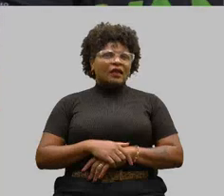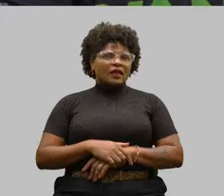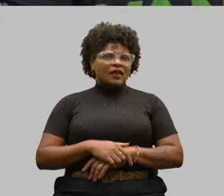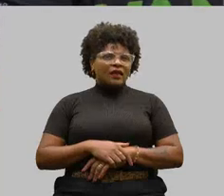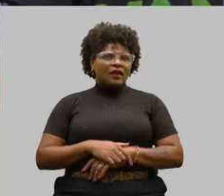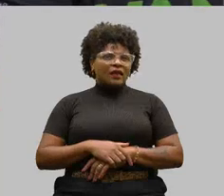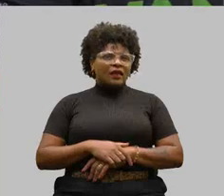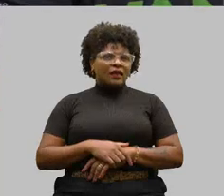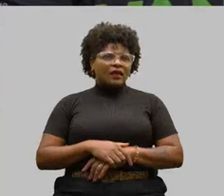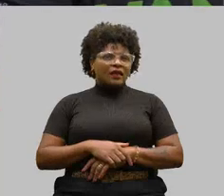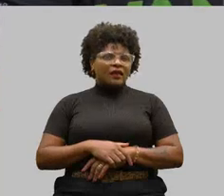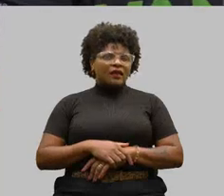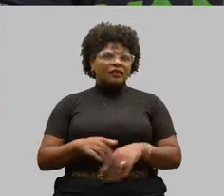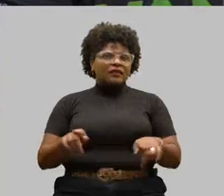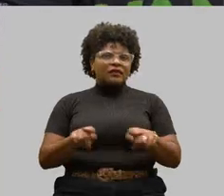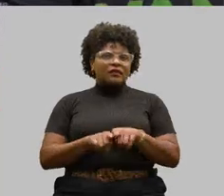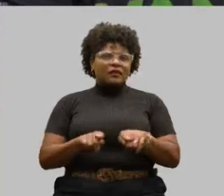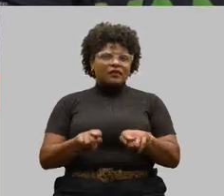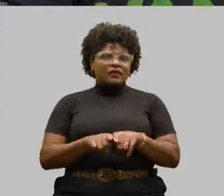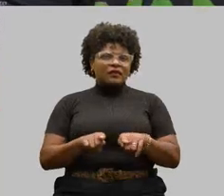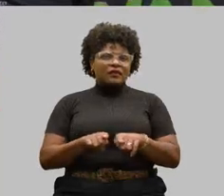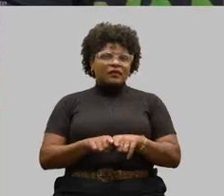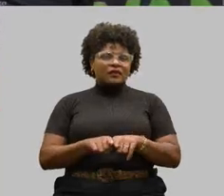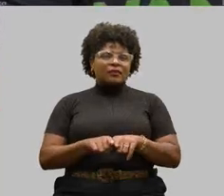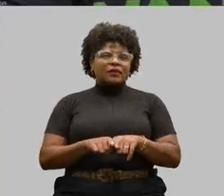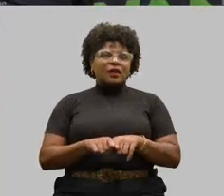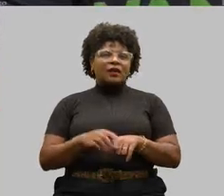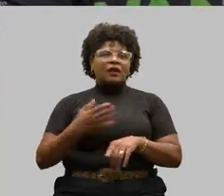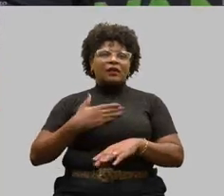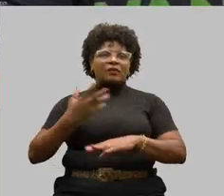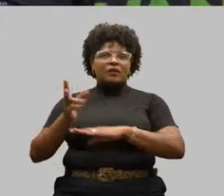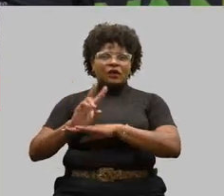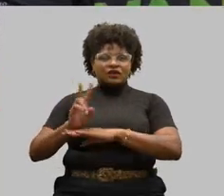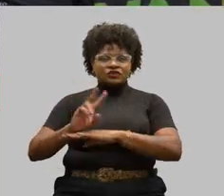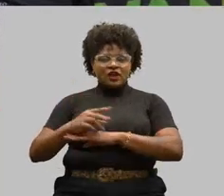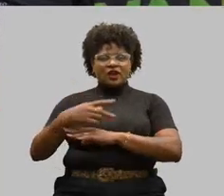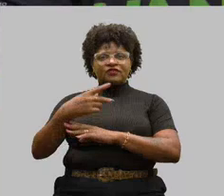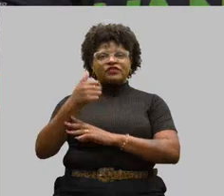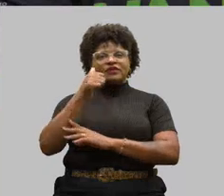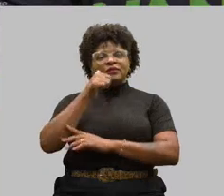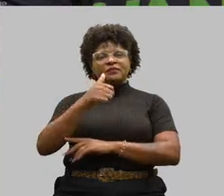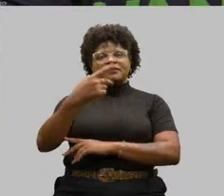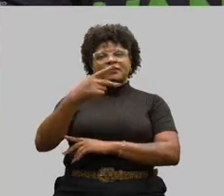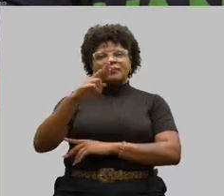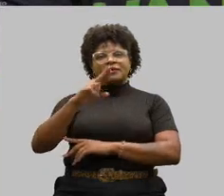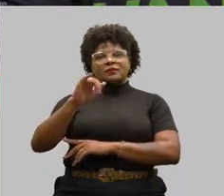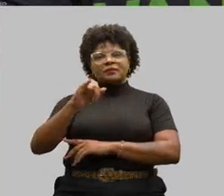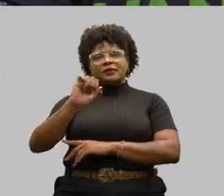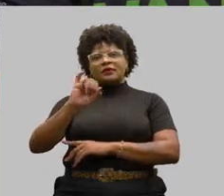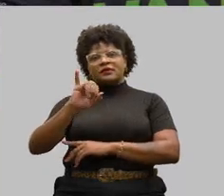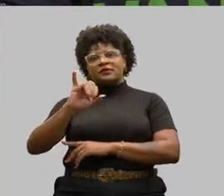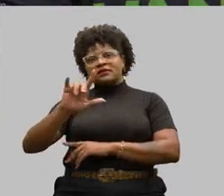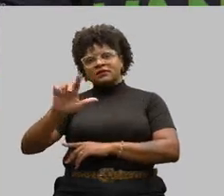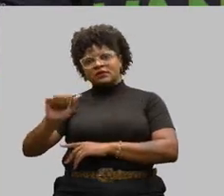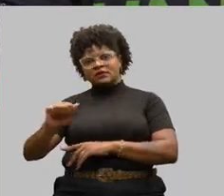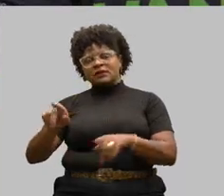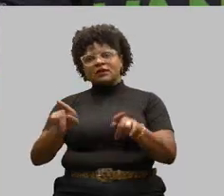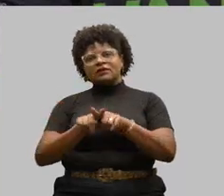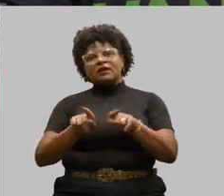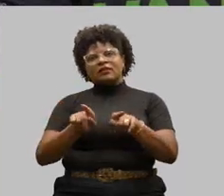a nossa patroa é a Priscila também